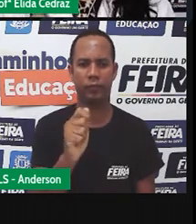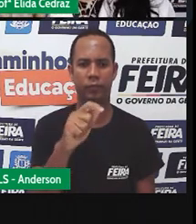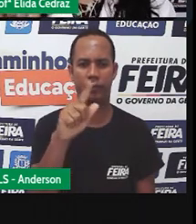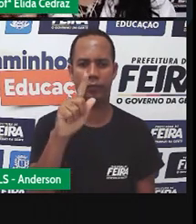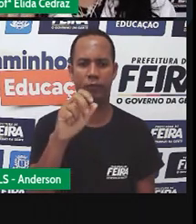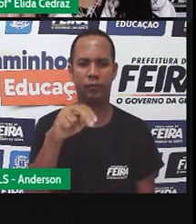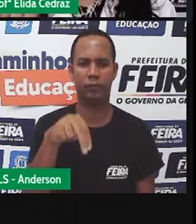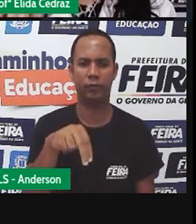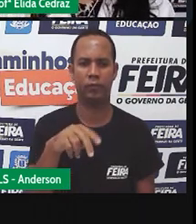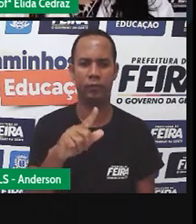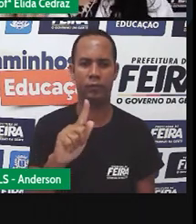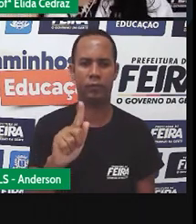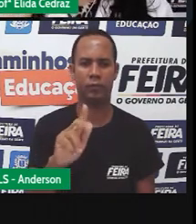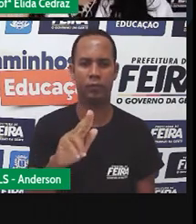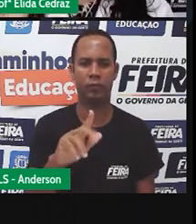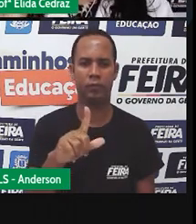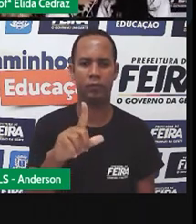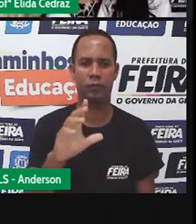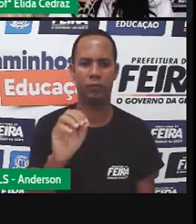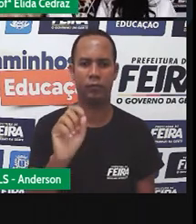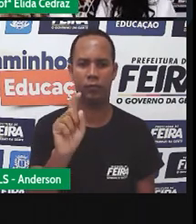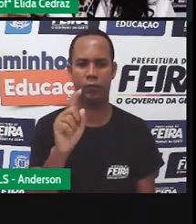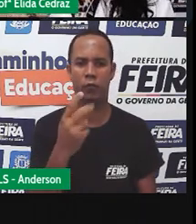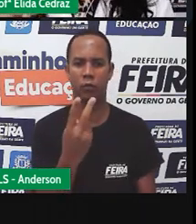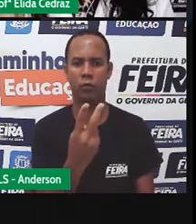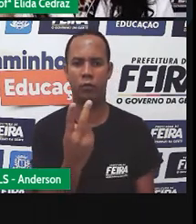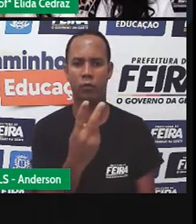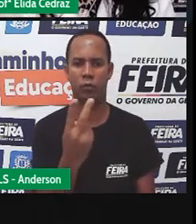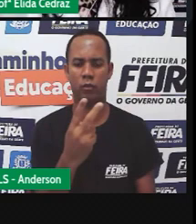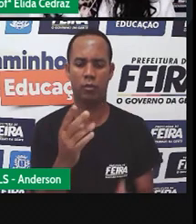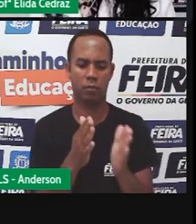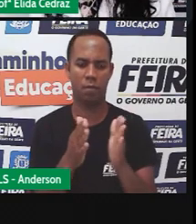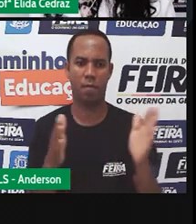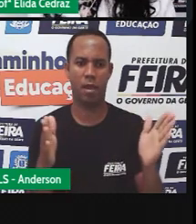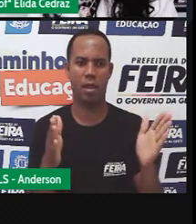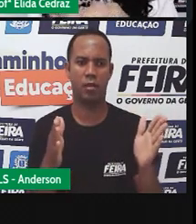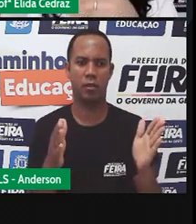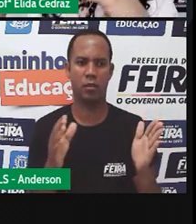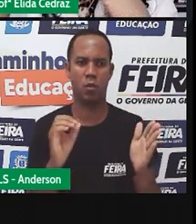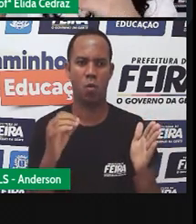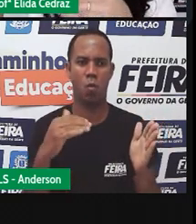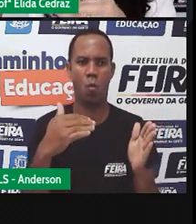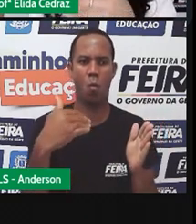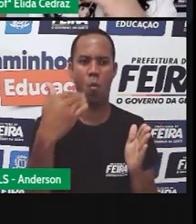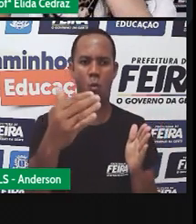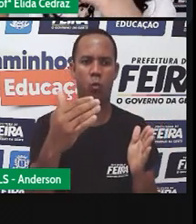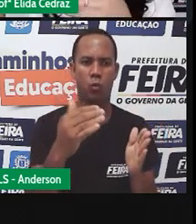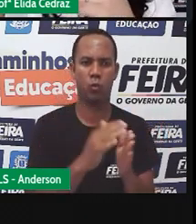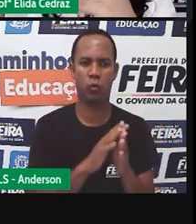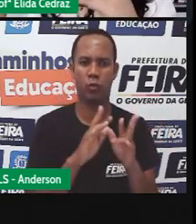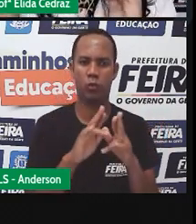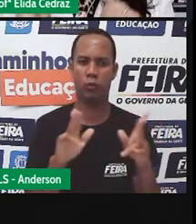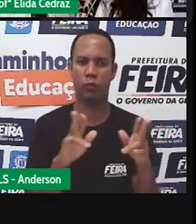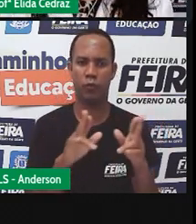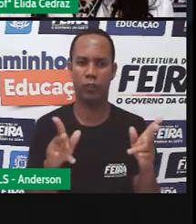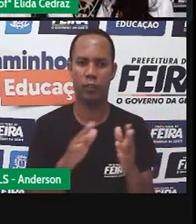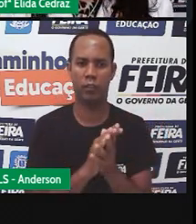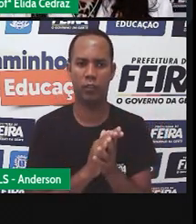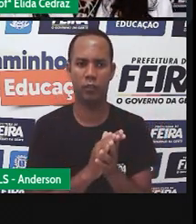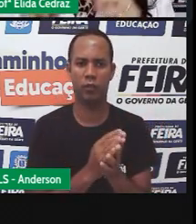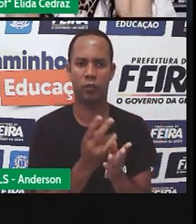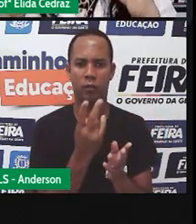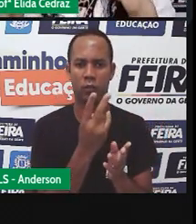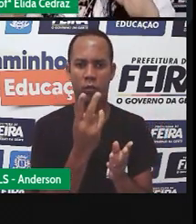mostrando. Os dois lados maiores ficam um ao contrário do outro. E os